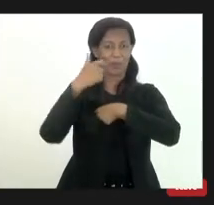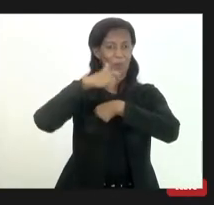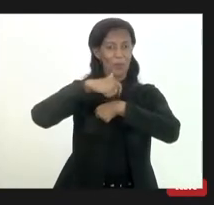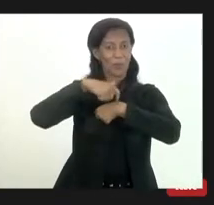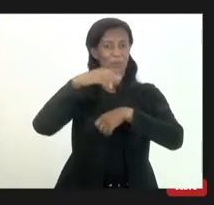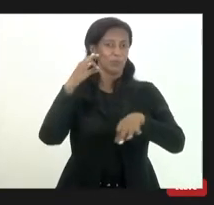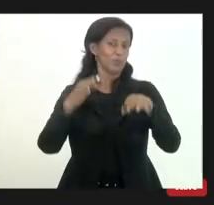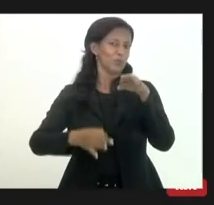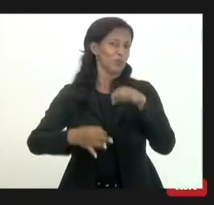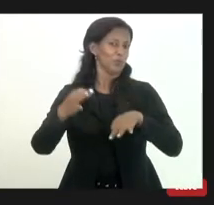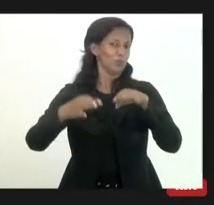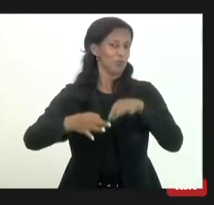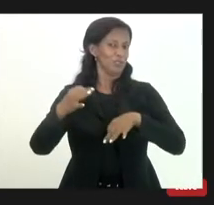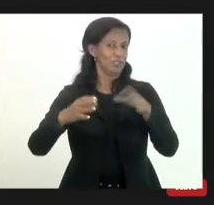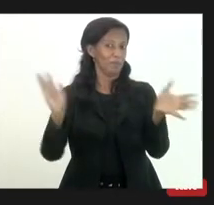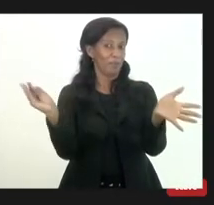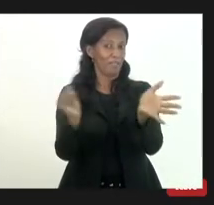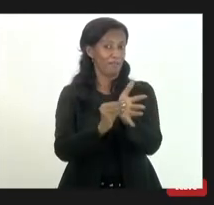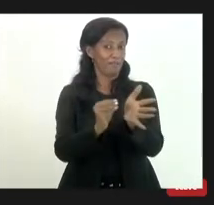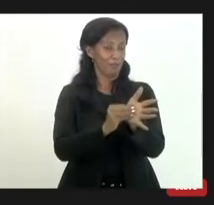de uma injustiça, né?